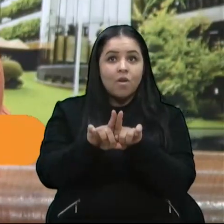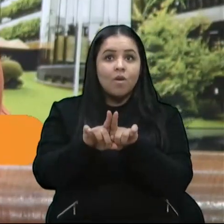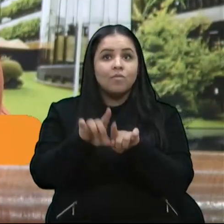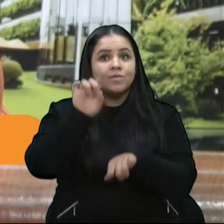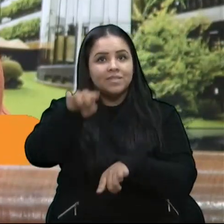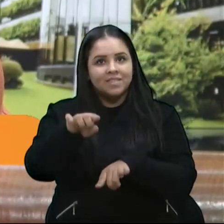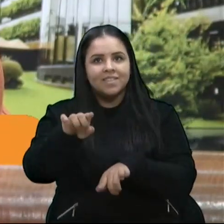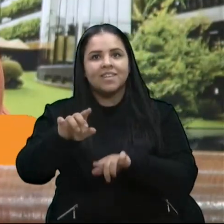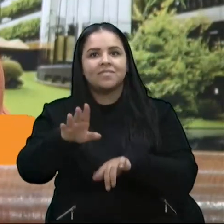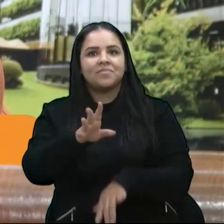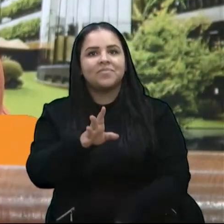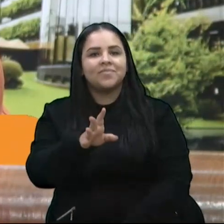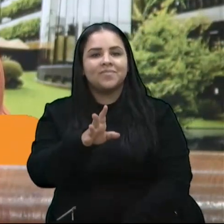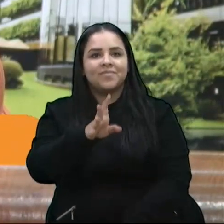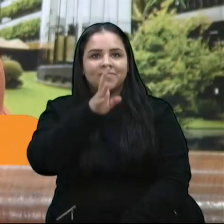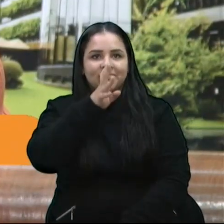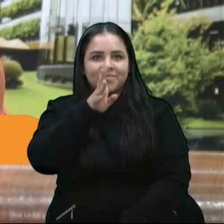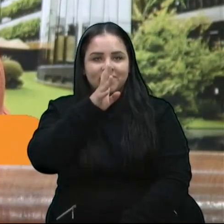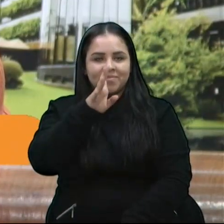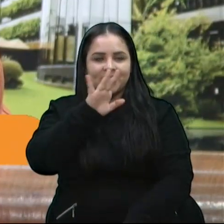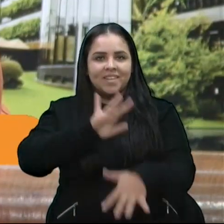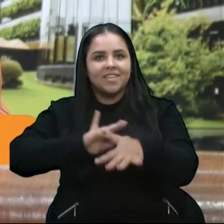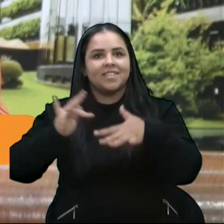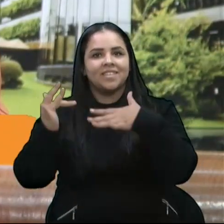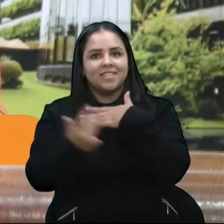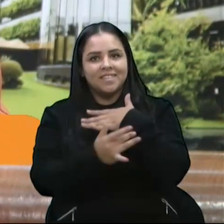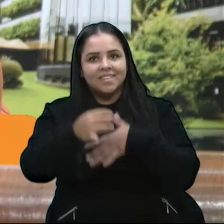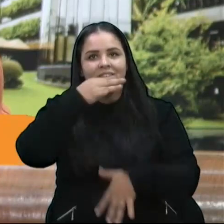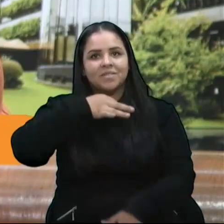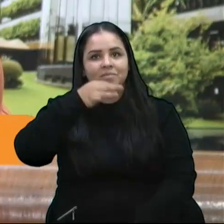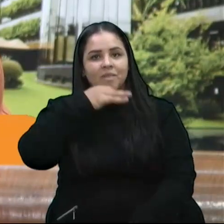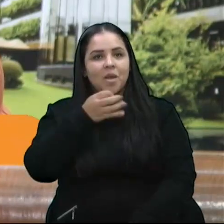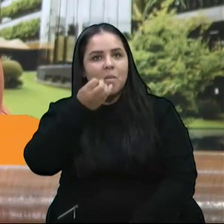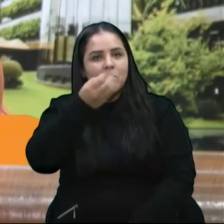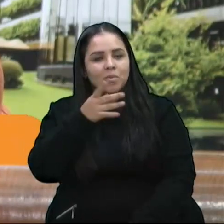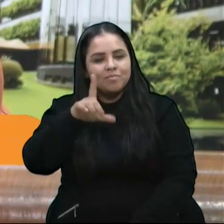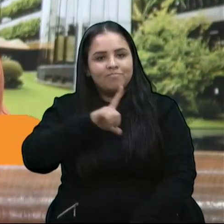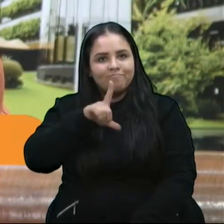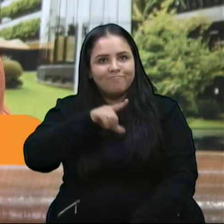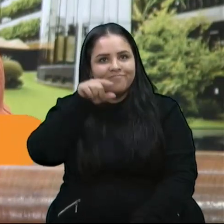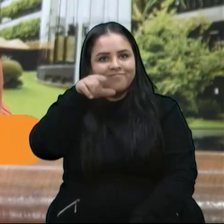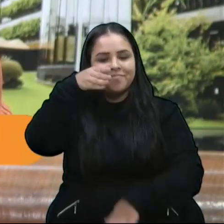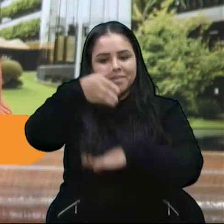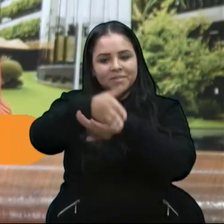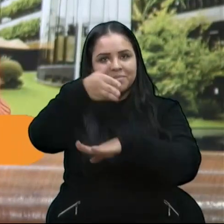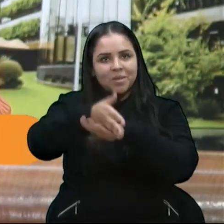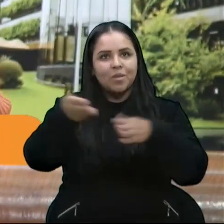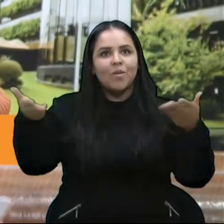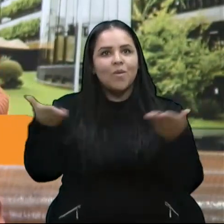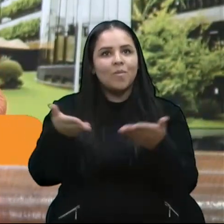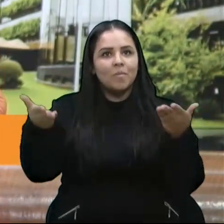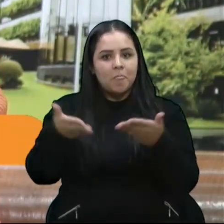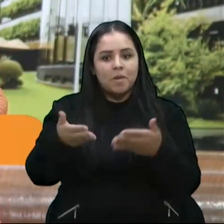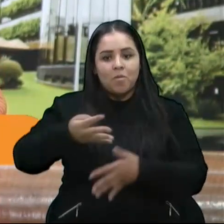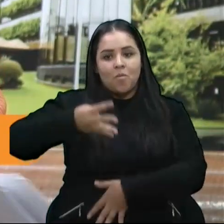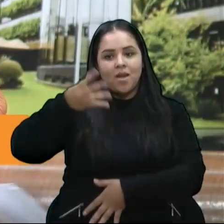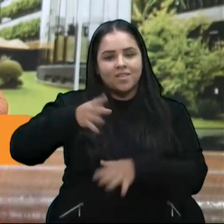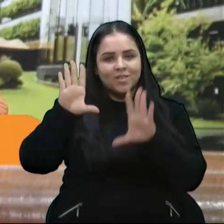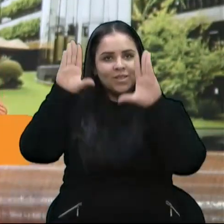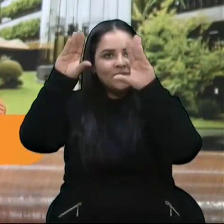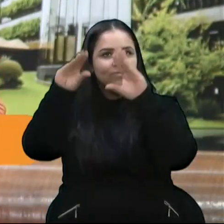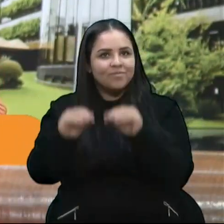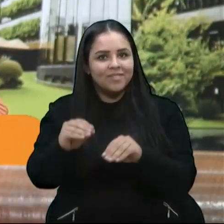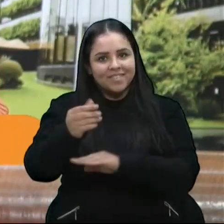da Câmara de Vereadores de Caxias do Sul. É muito bom ter a sua companhia aqui com a gente para essa quarta noite